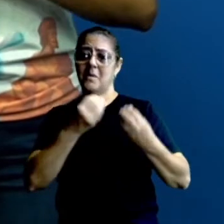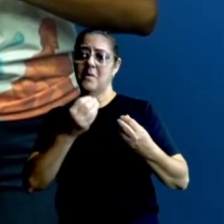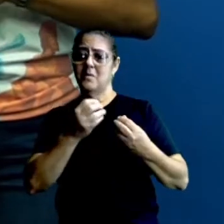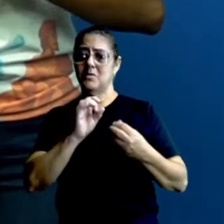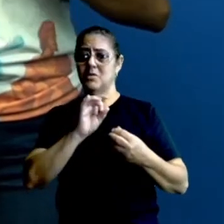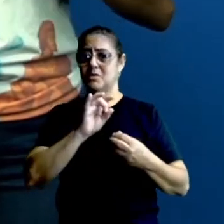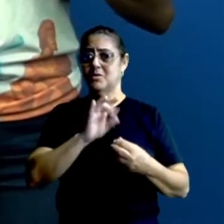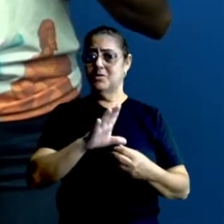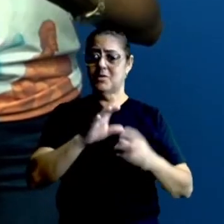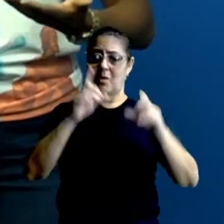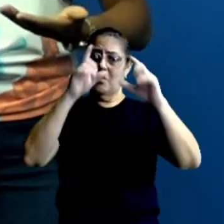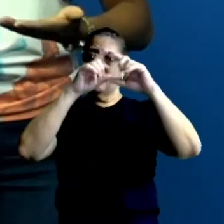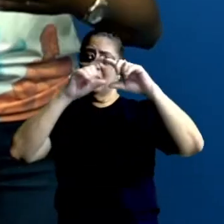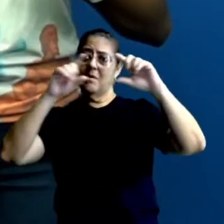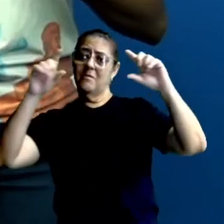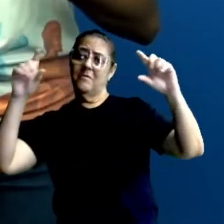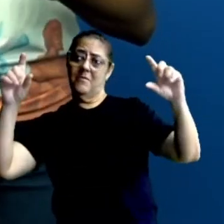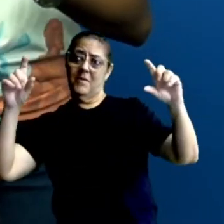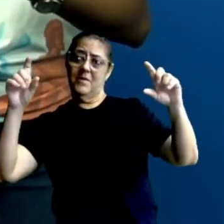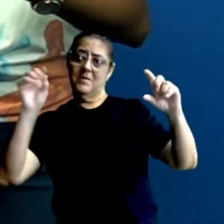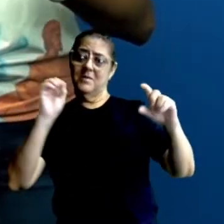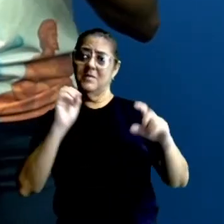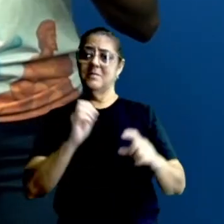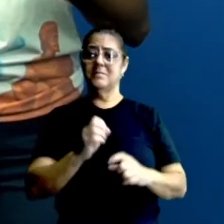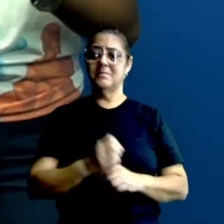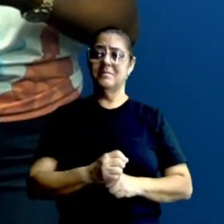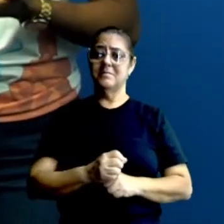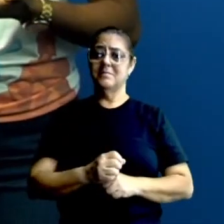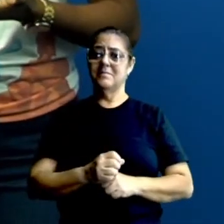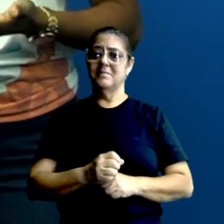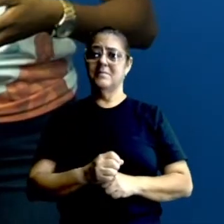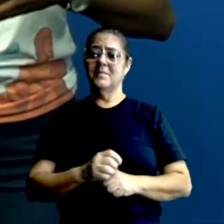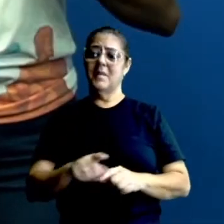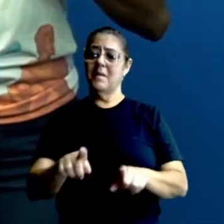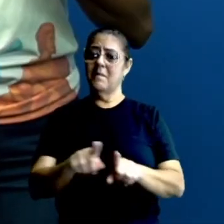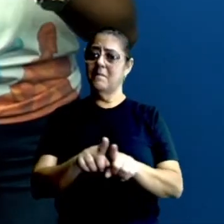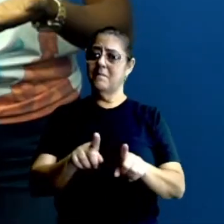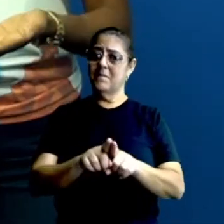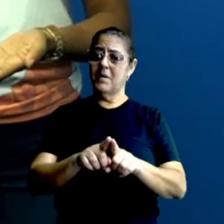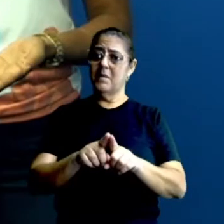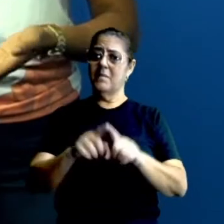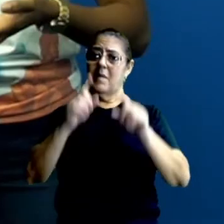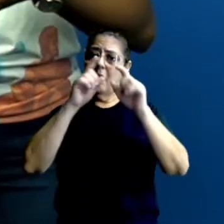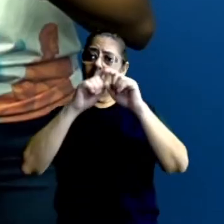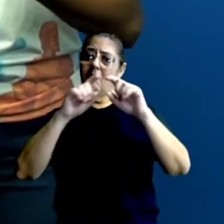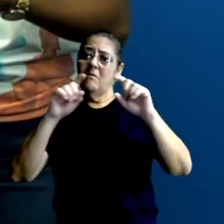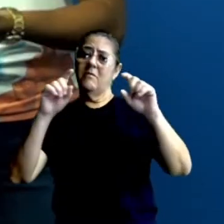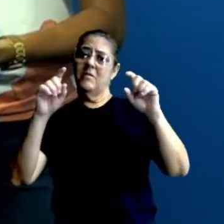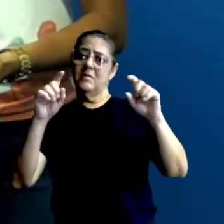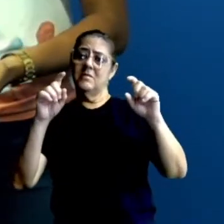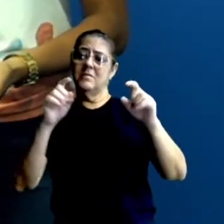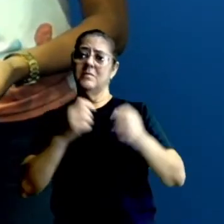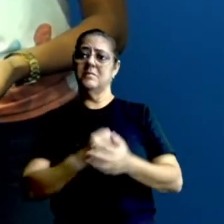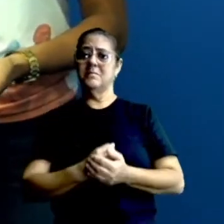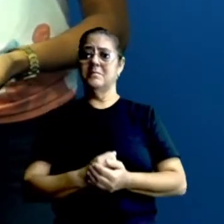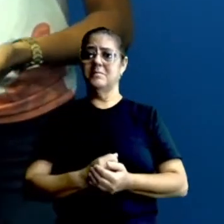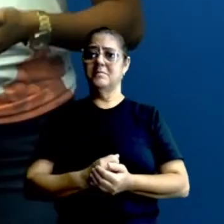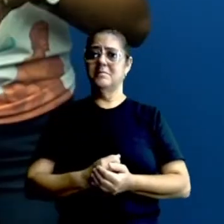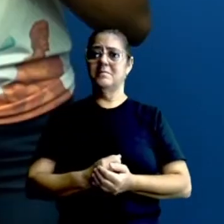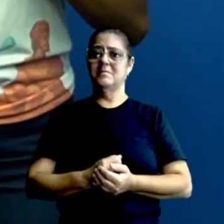só o sorry? Pode. Ou você também pode utilizar a expressão completa. I'm sorry, I'm